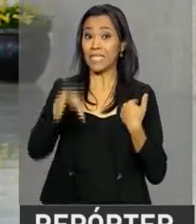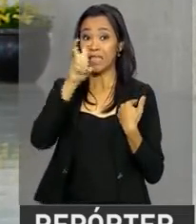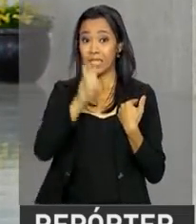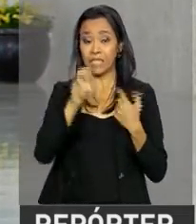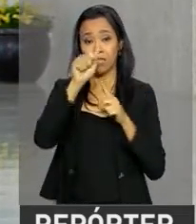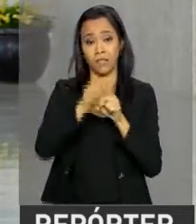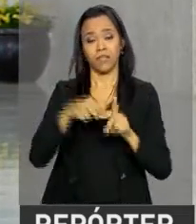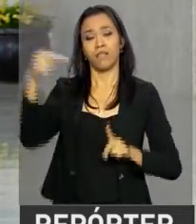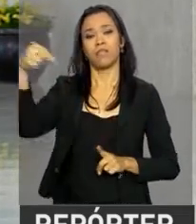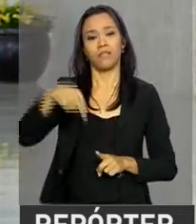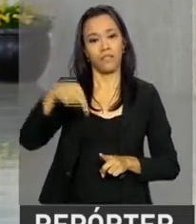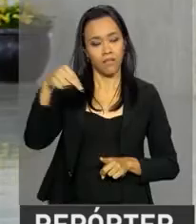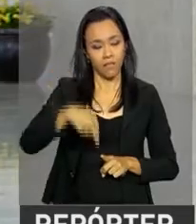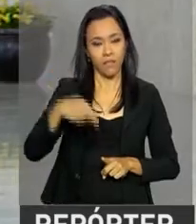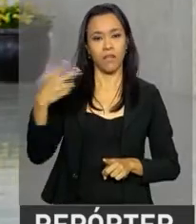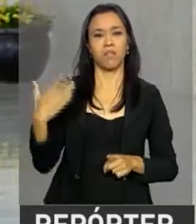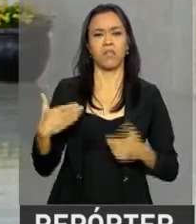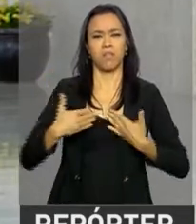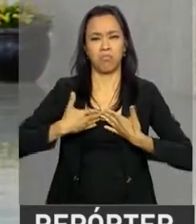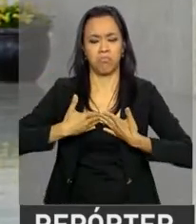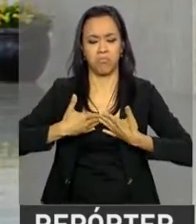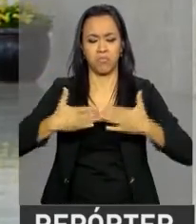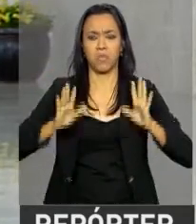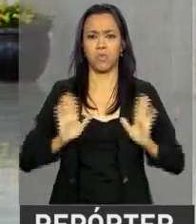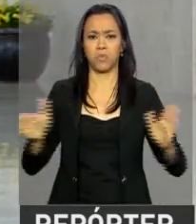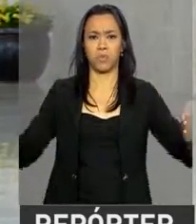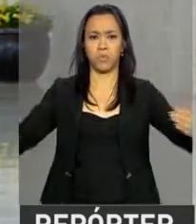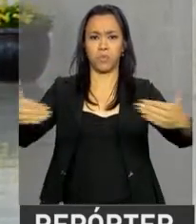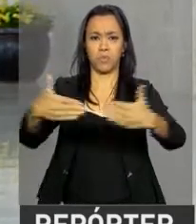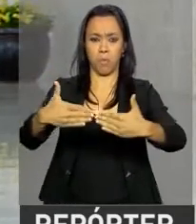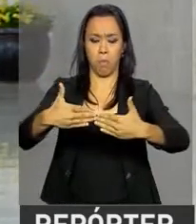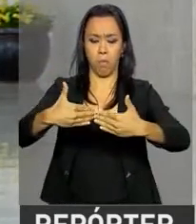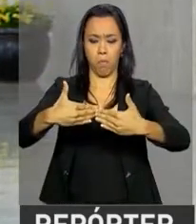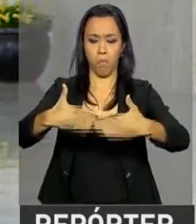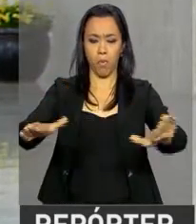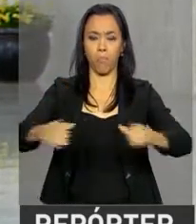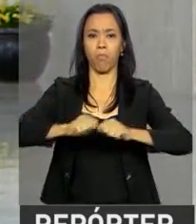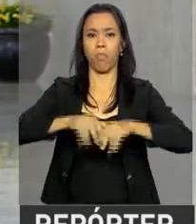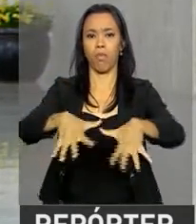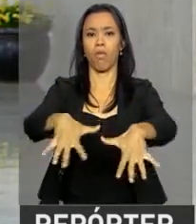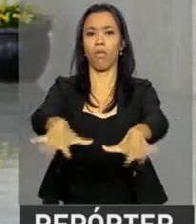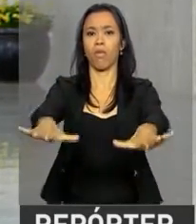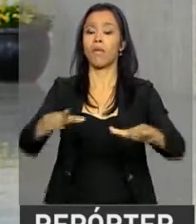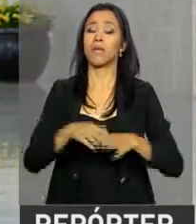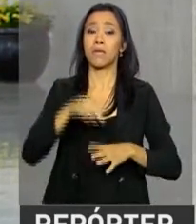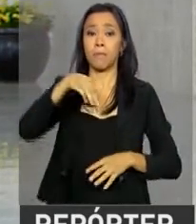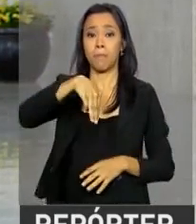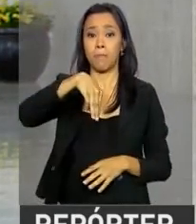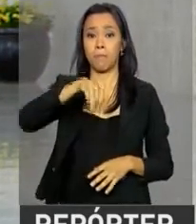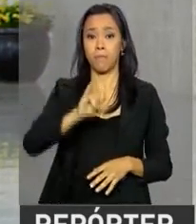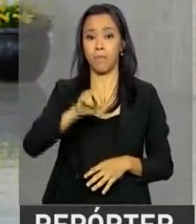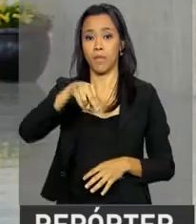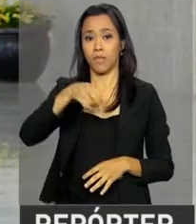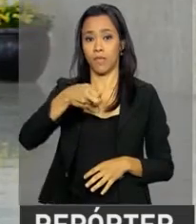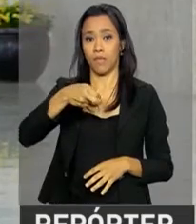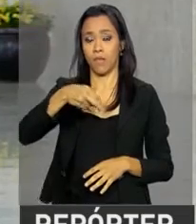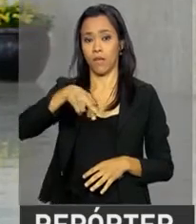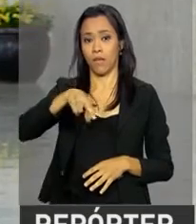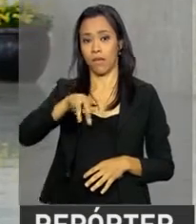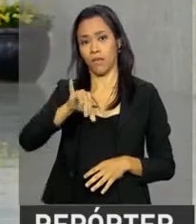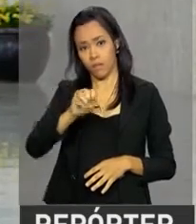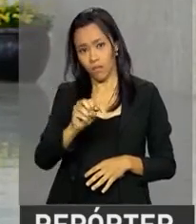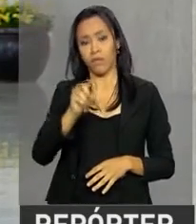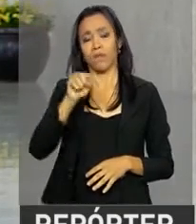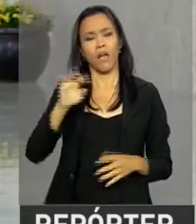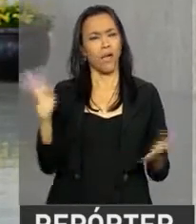ano passado com o rompimento de uma barragem de rejeitos de mineração a barragem de fundão deixou mortos deixou feridos também causou